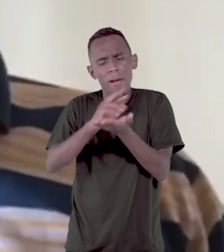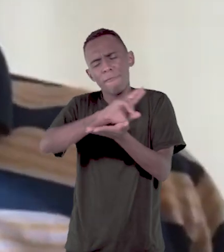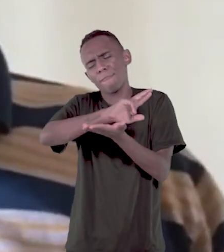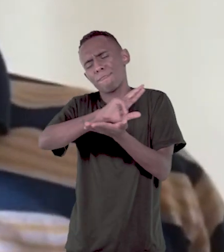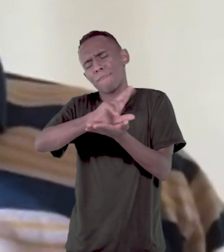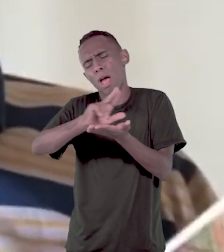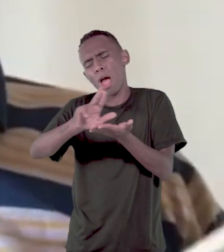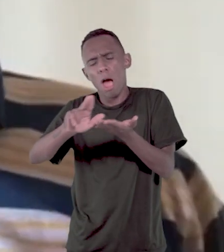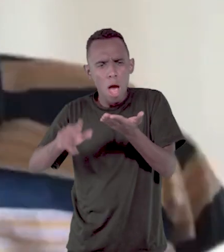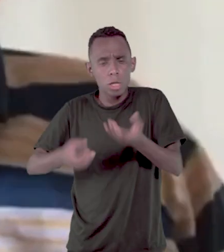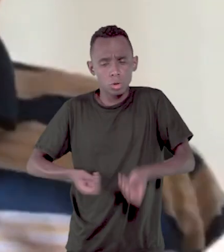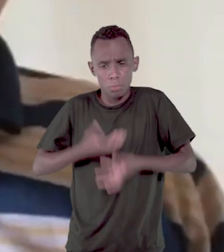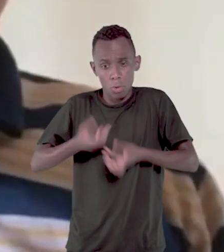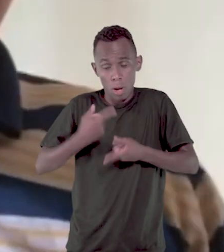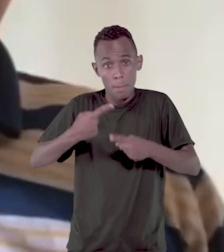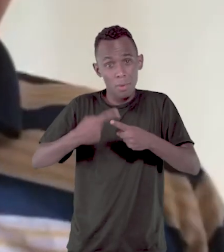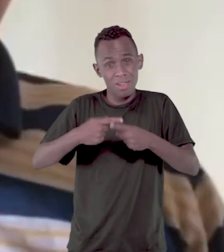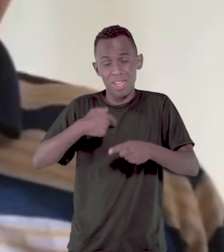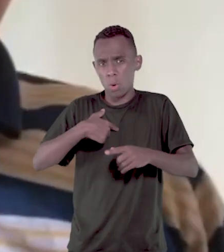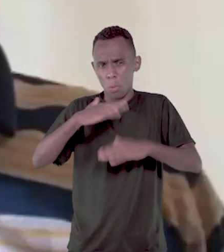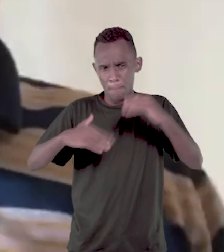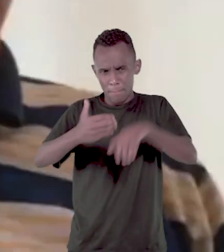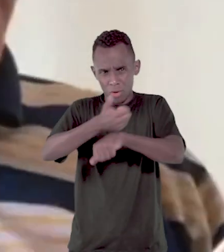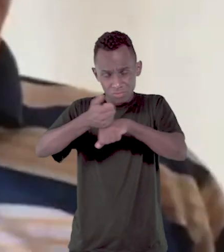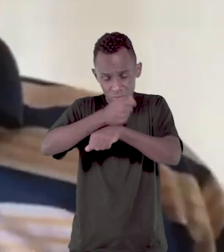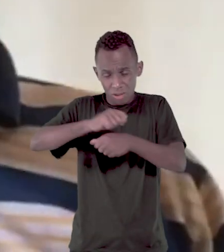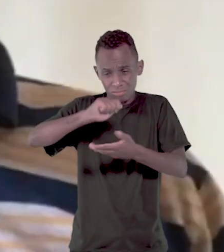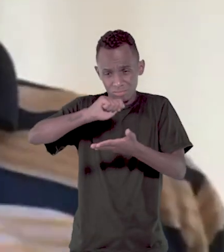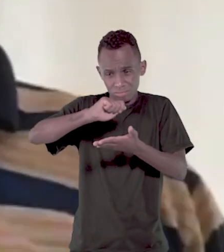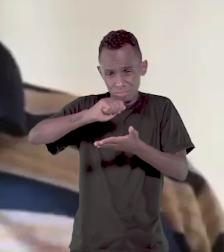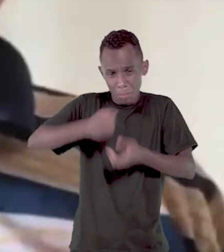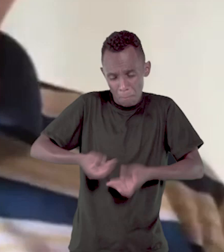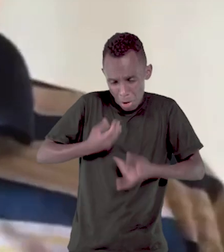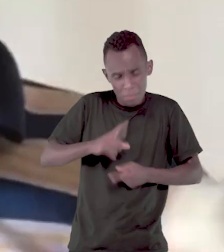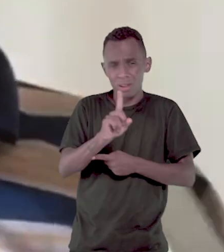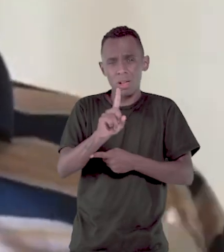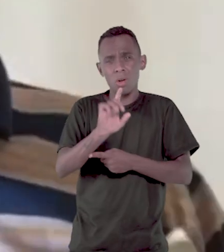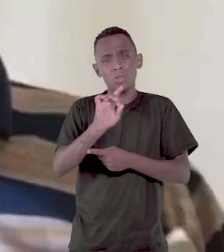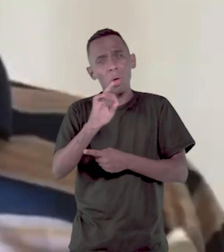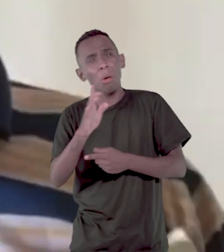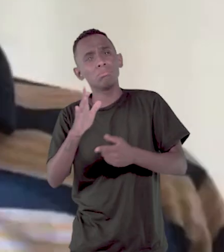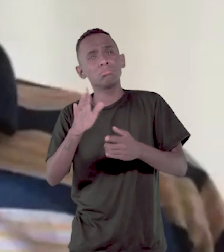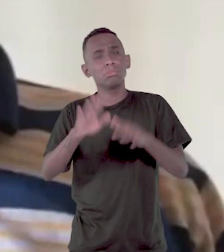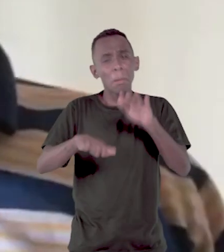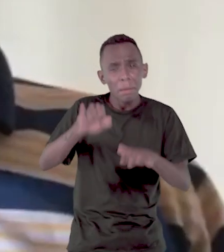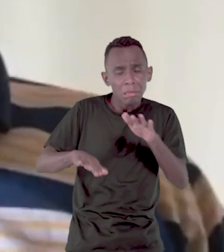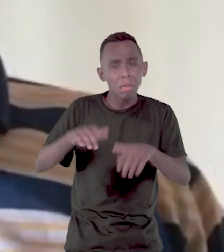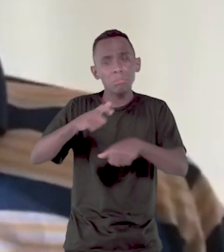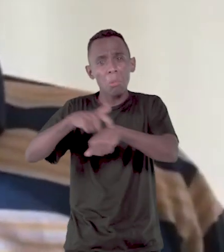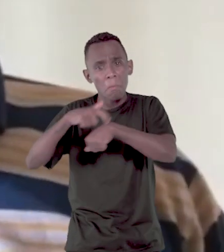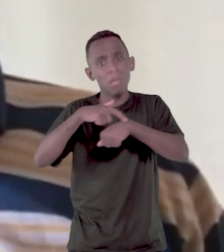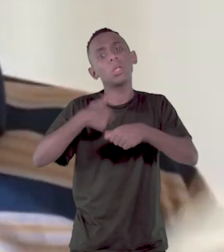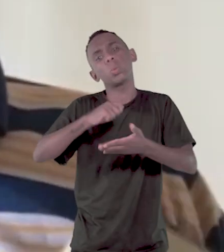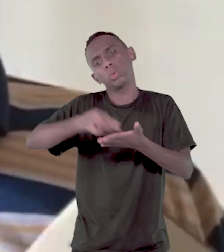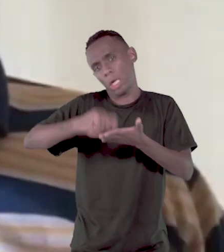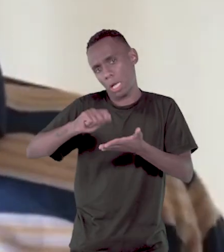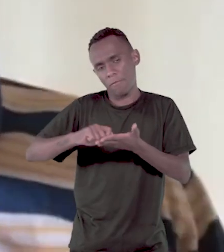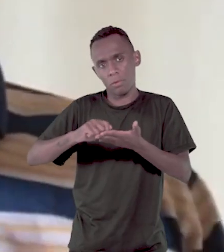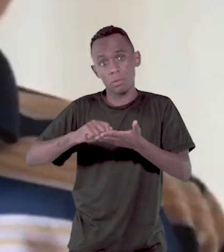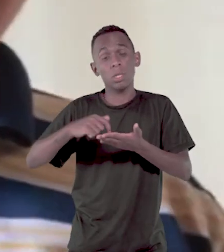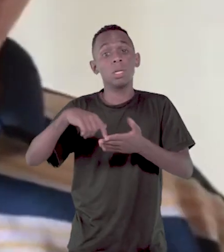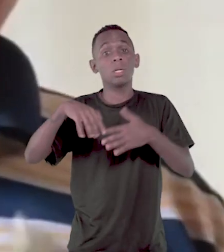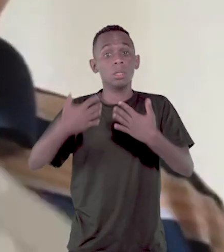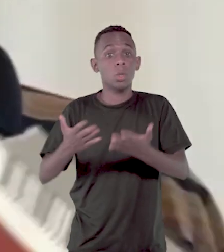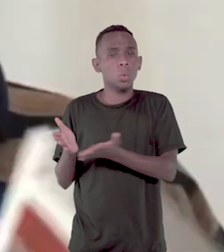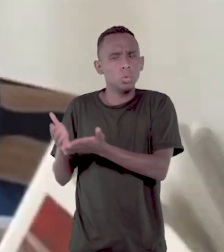os poemas. Eu não sou um poeta, na verdade, eu escrevo poemas eventualmente. Então, eu publiquei coisas que estavam